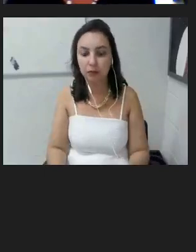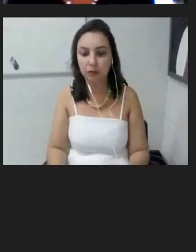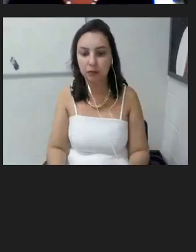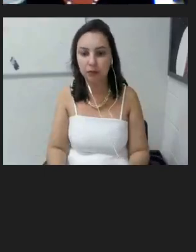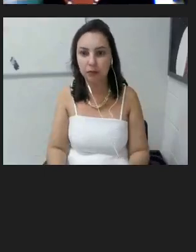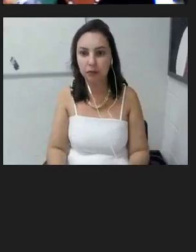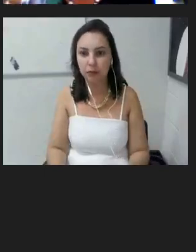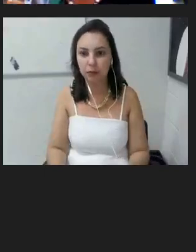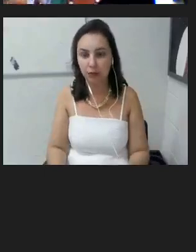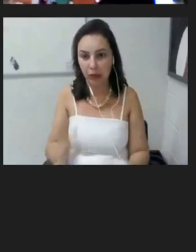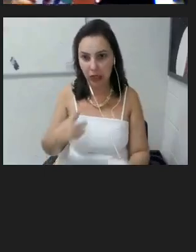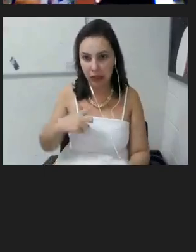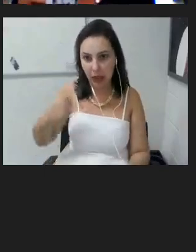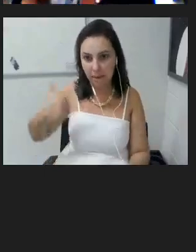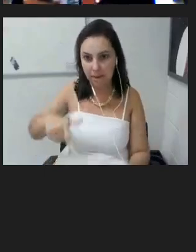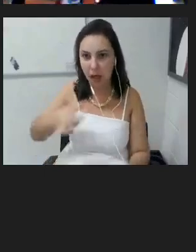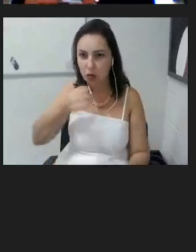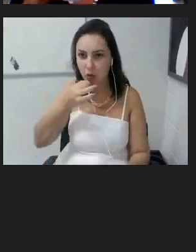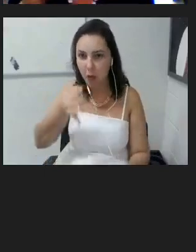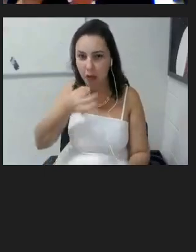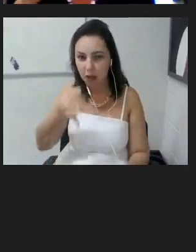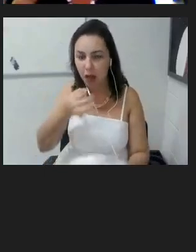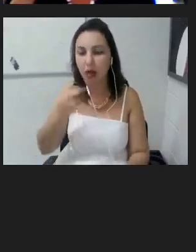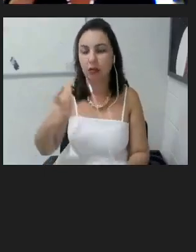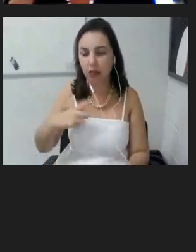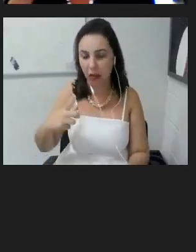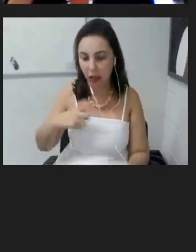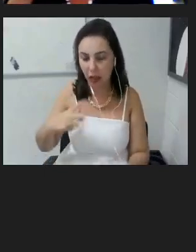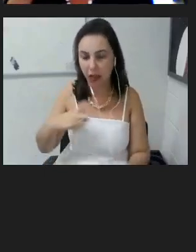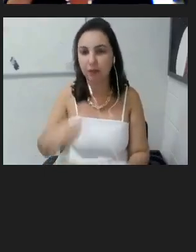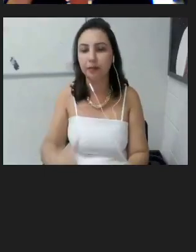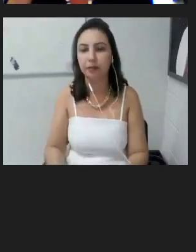Tem mais algum comentário, Priscila? Tem.